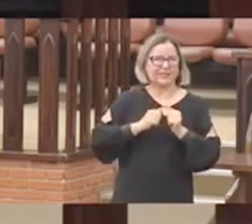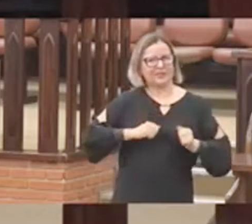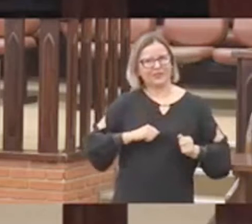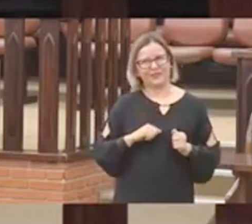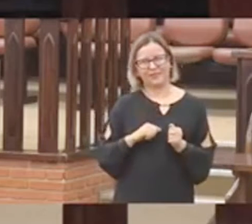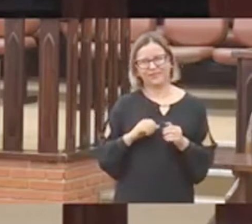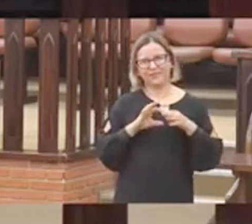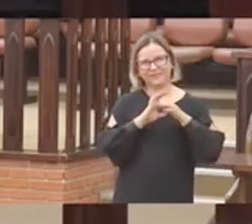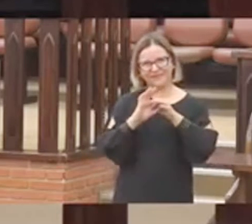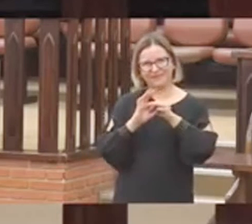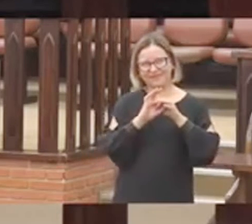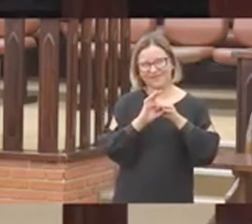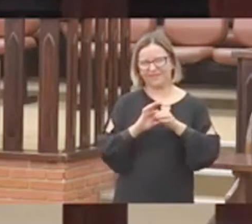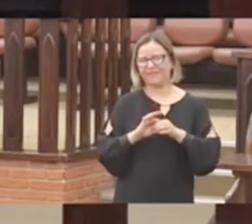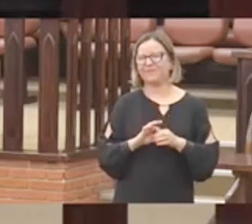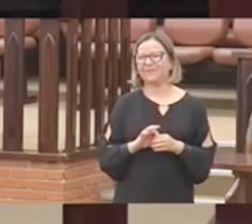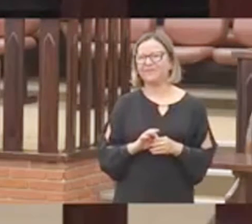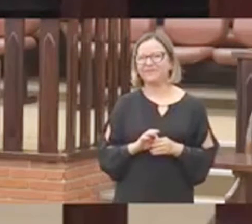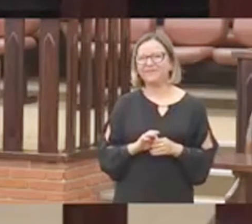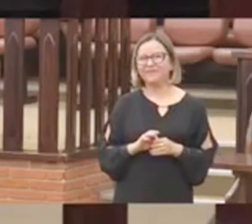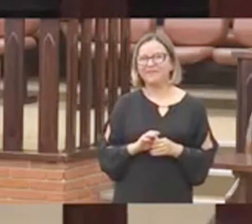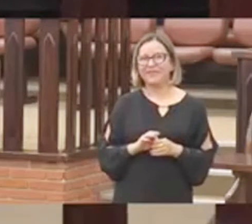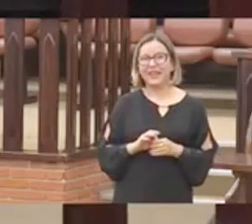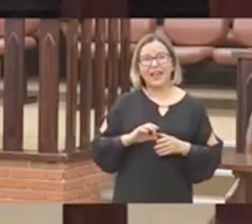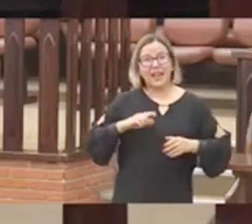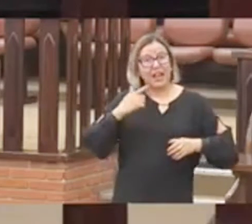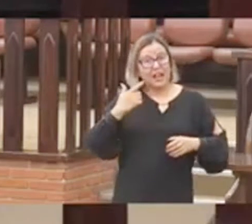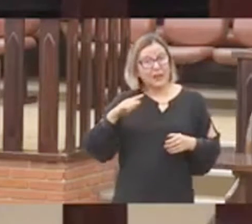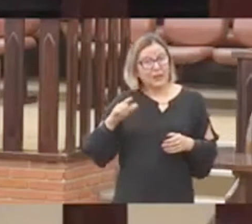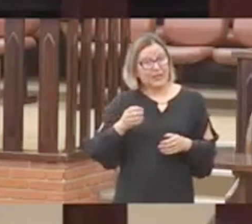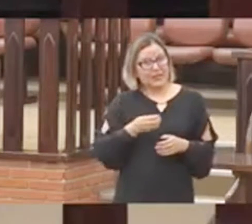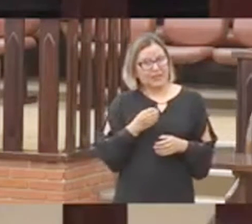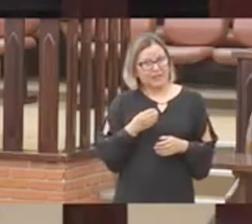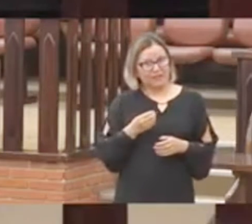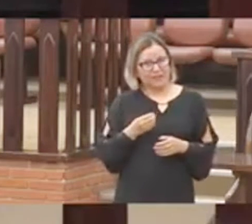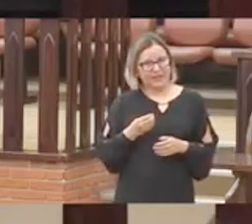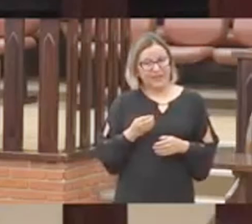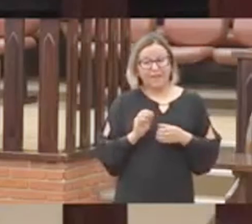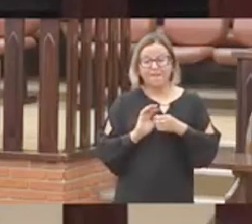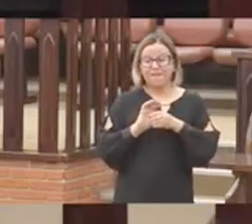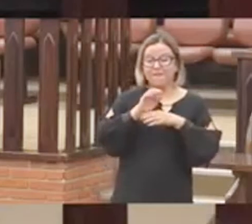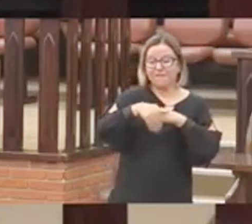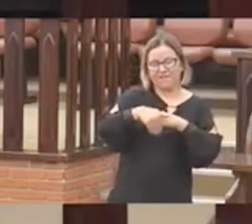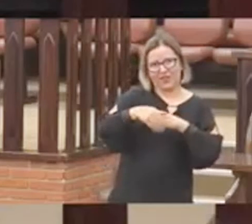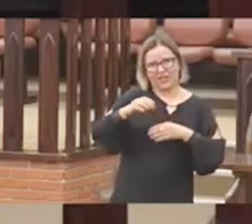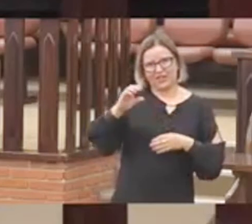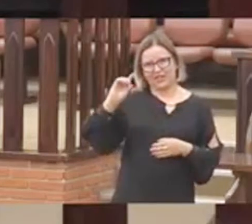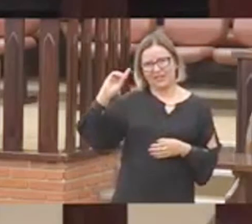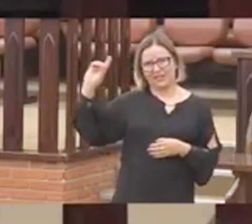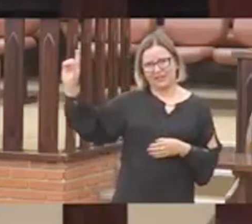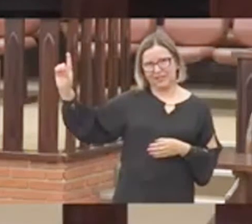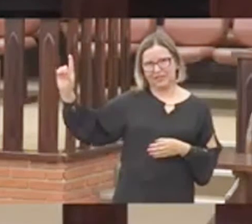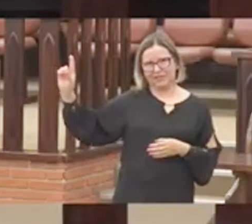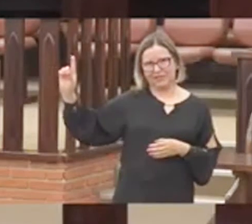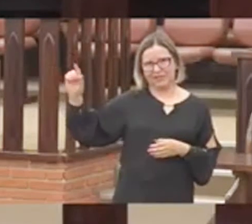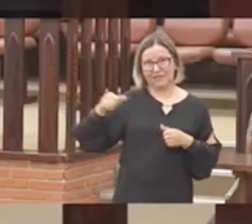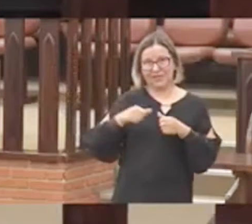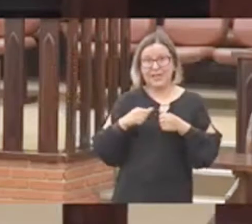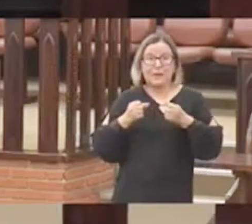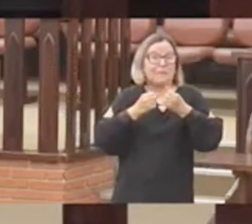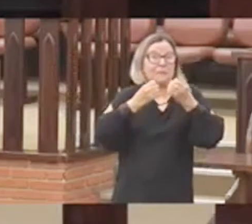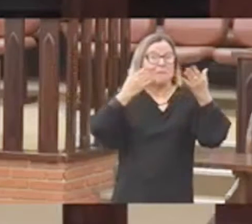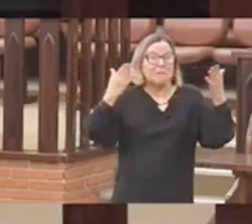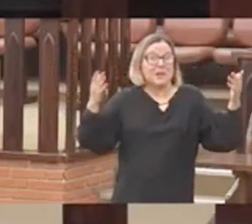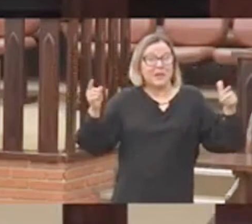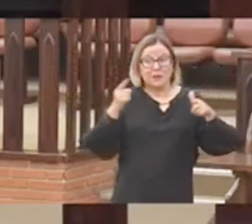Não há vida à parte de Deus. Essa é a maior tragédia que pôde acontecer sobre a humanidade,